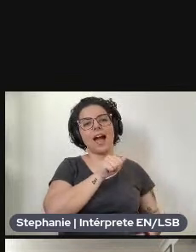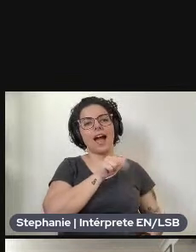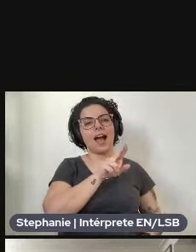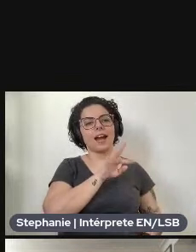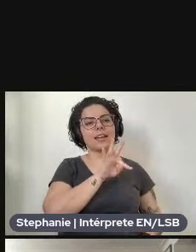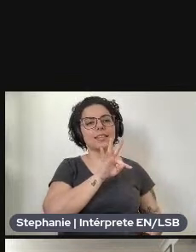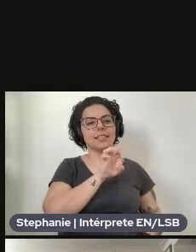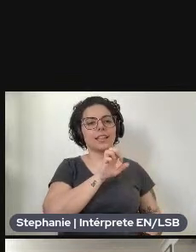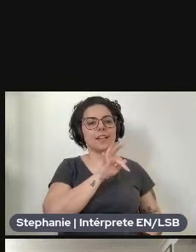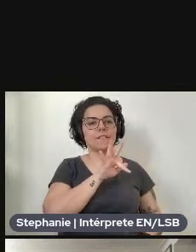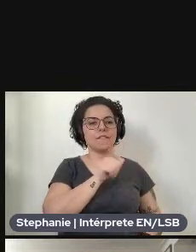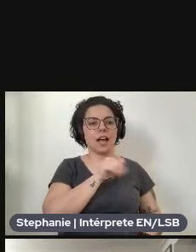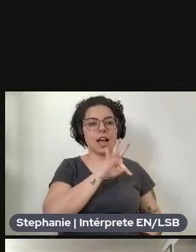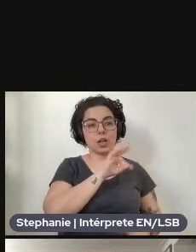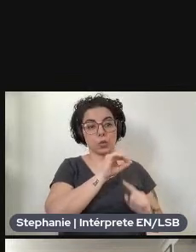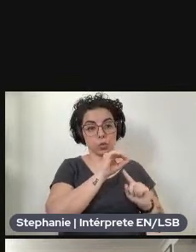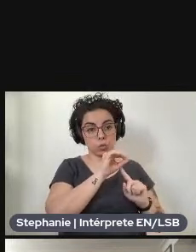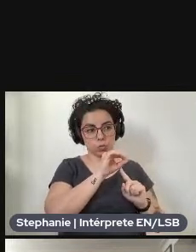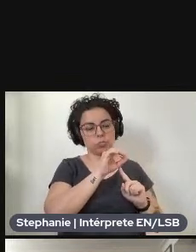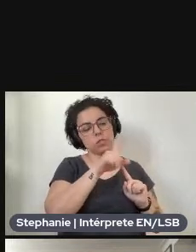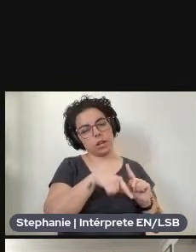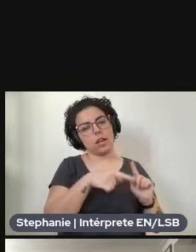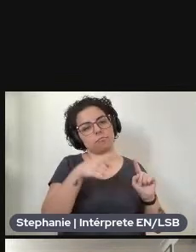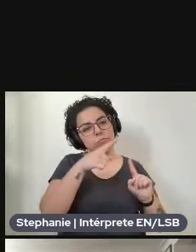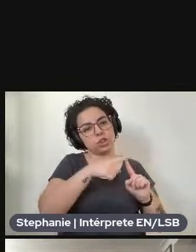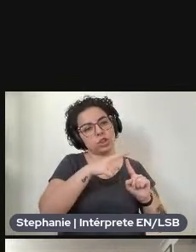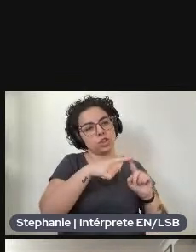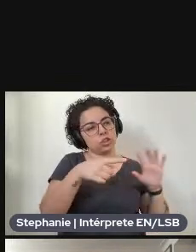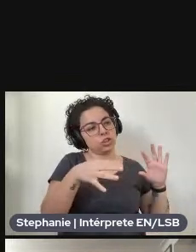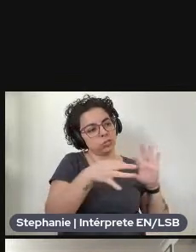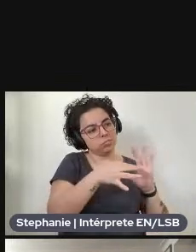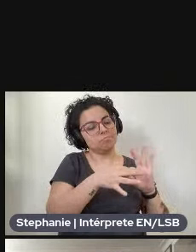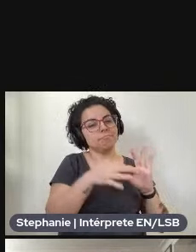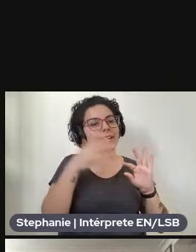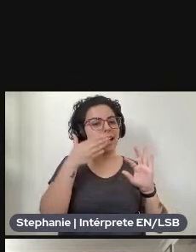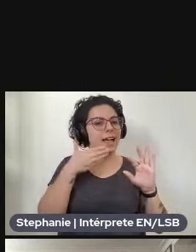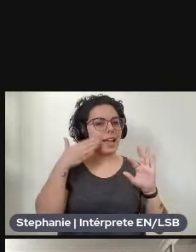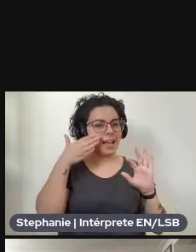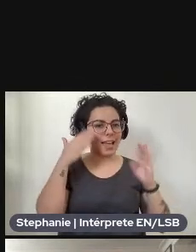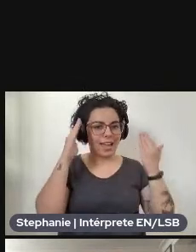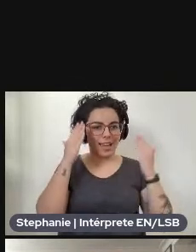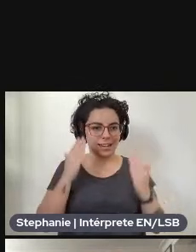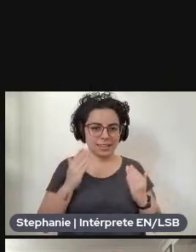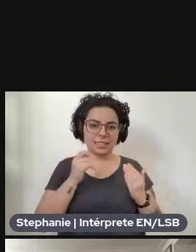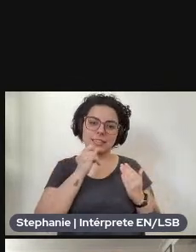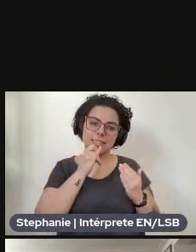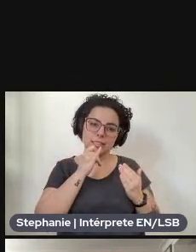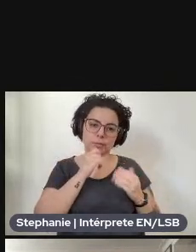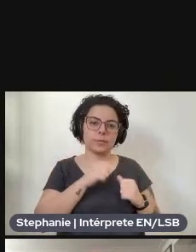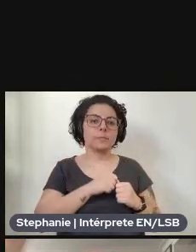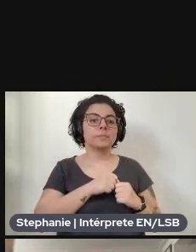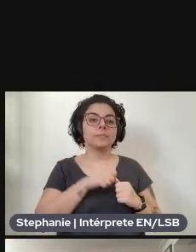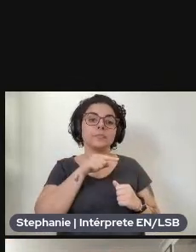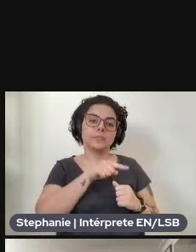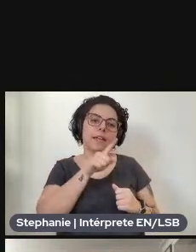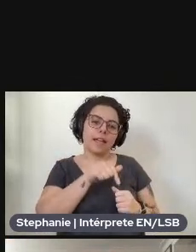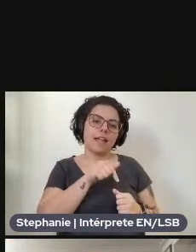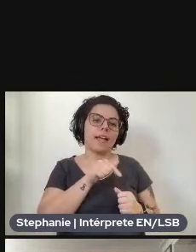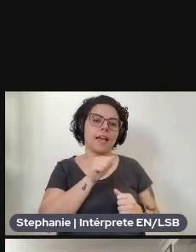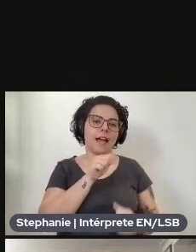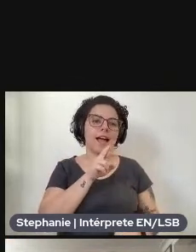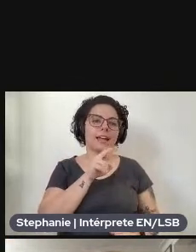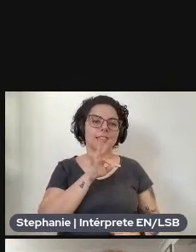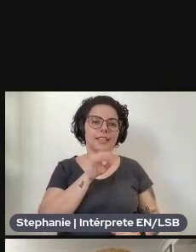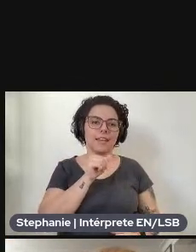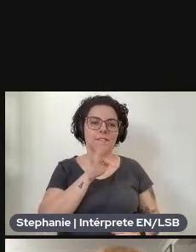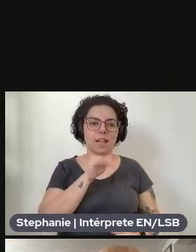que é típica da análise do discurso. Não é? É percebermos o funcionamento dos textos nos seus contextos enquanto artefactos potenciados,